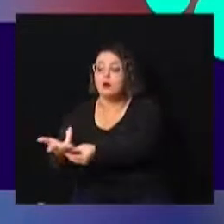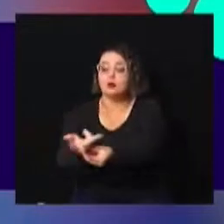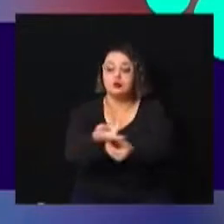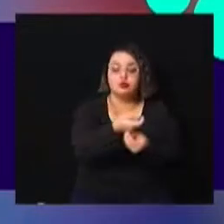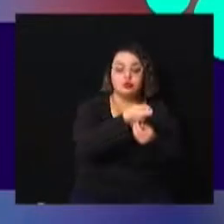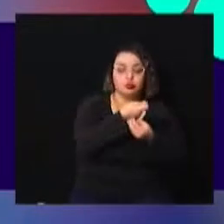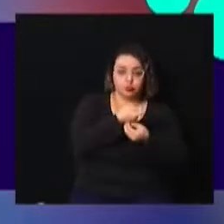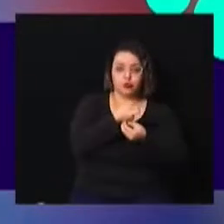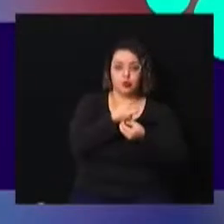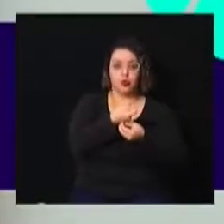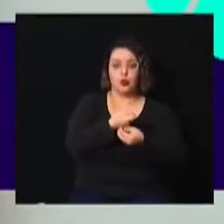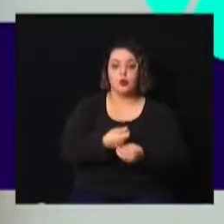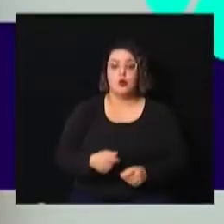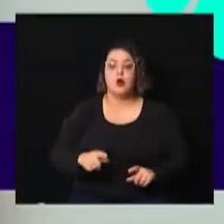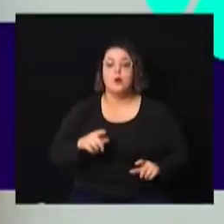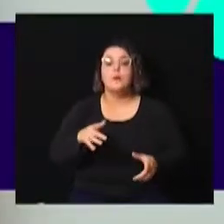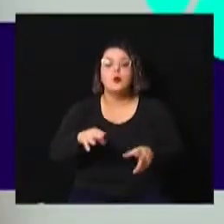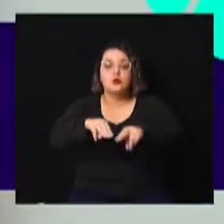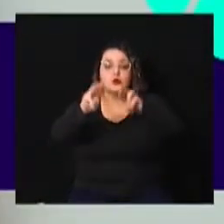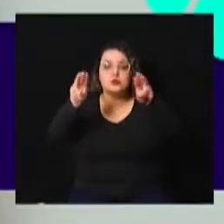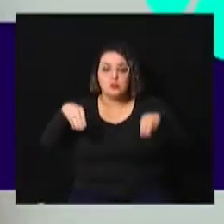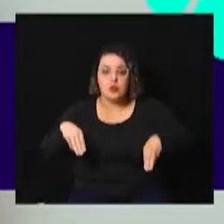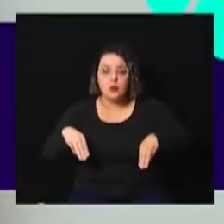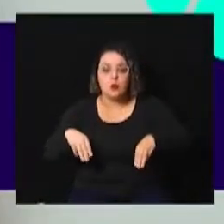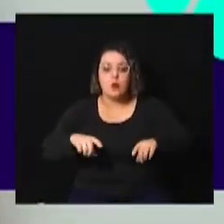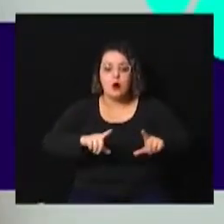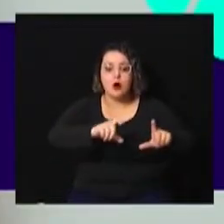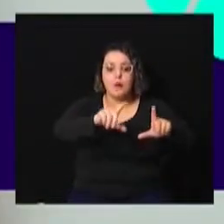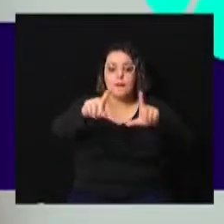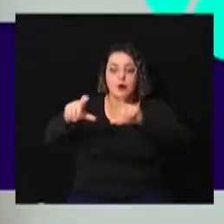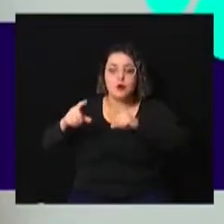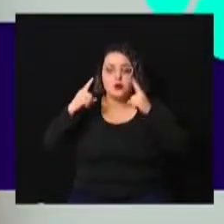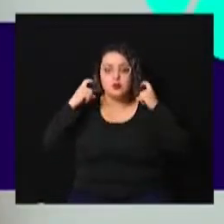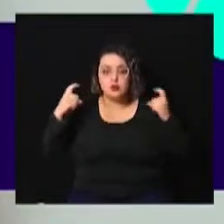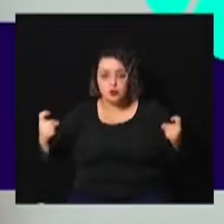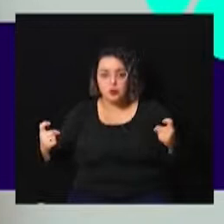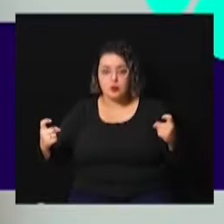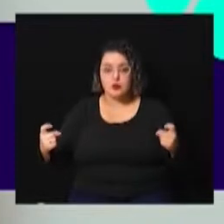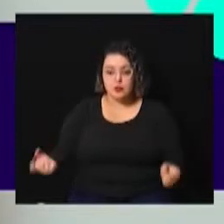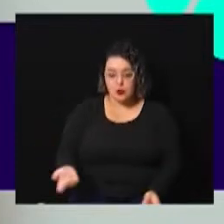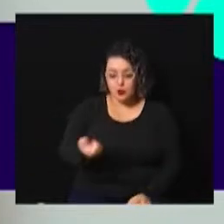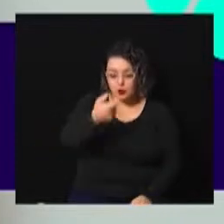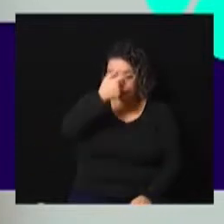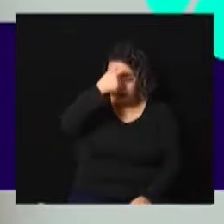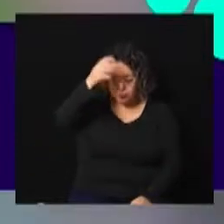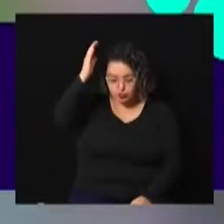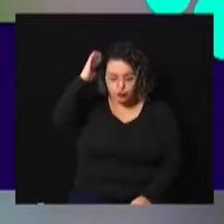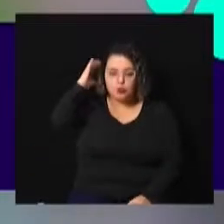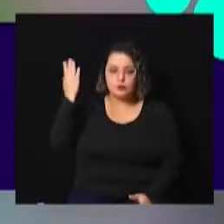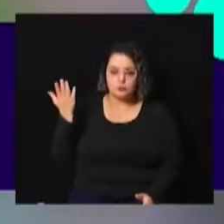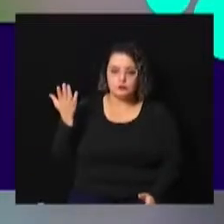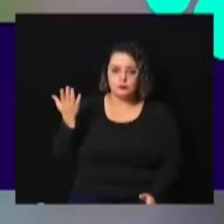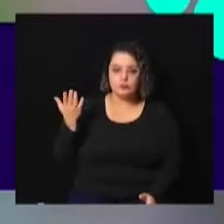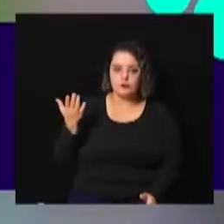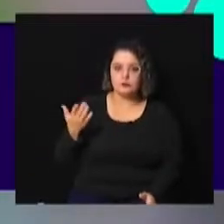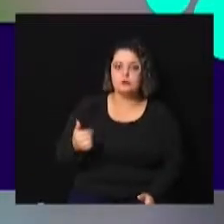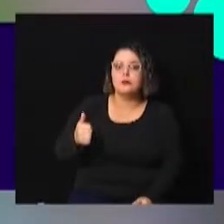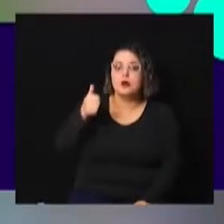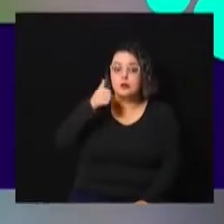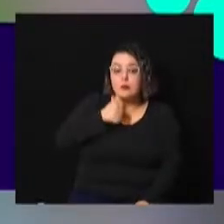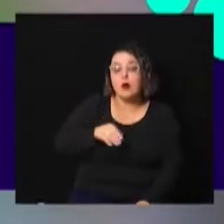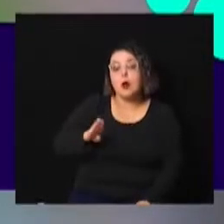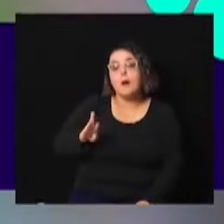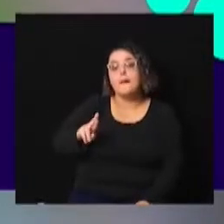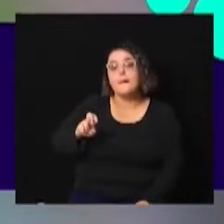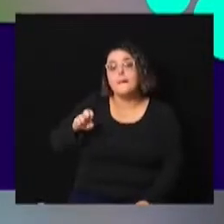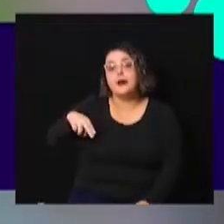do Som de Campinas, até 2 de julho, vai ter a exposição Subconsciente Mim, da artista autodidata